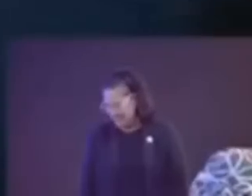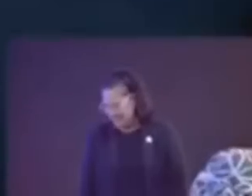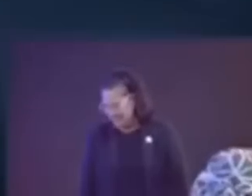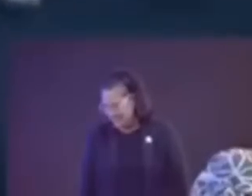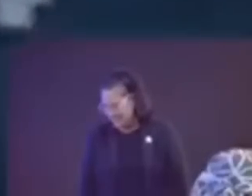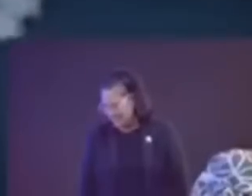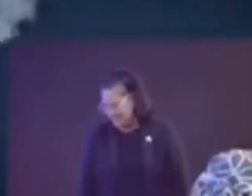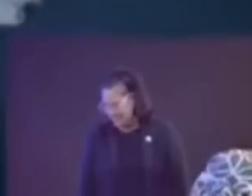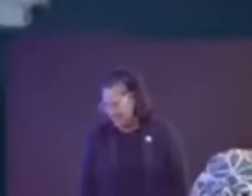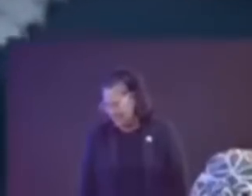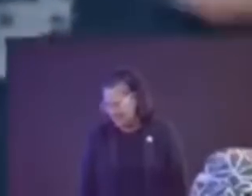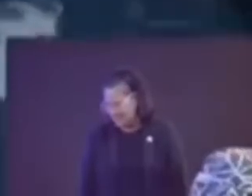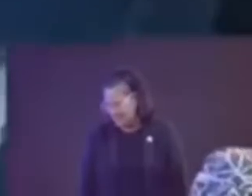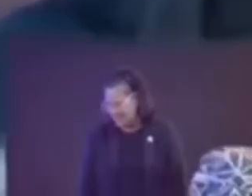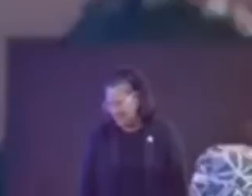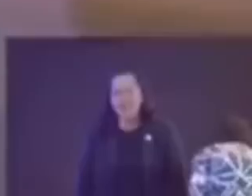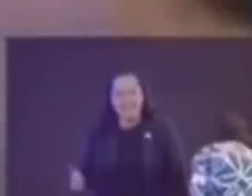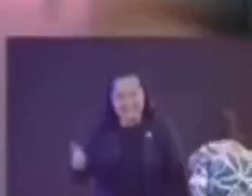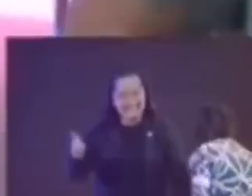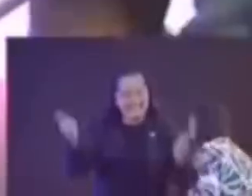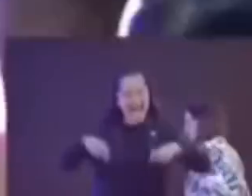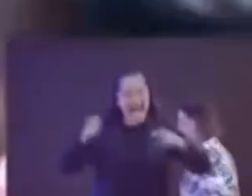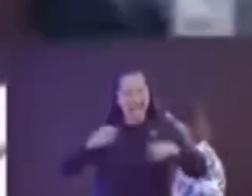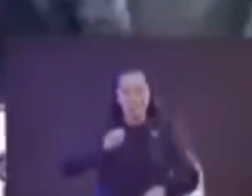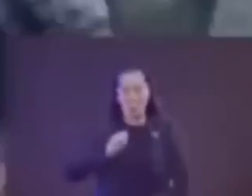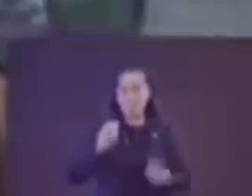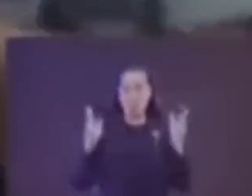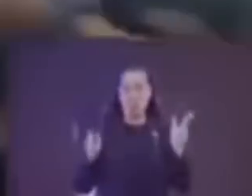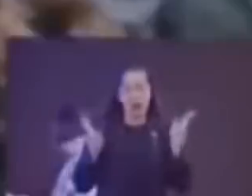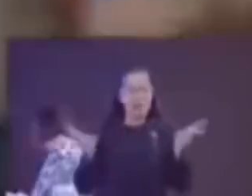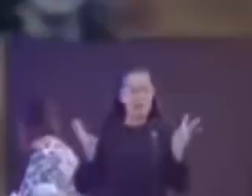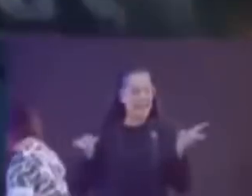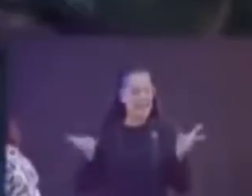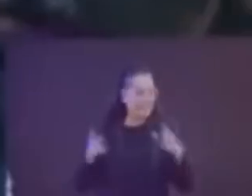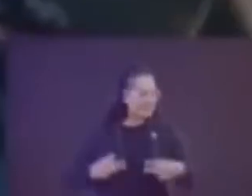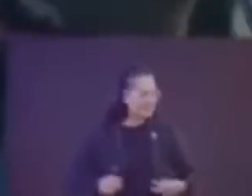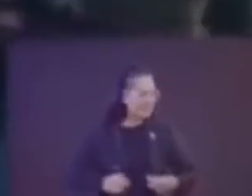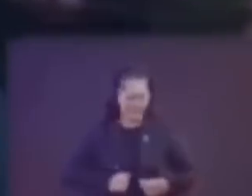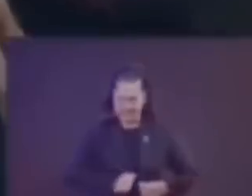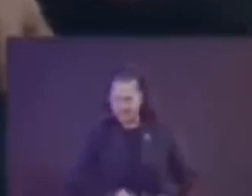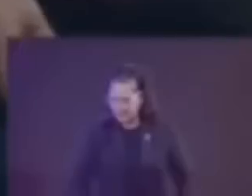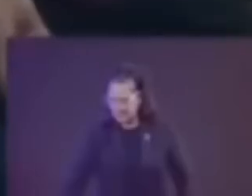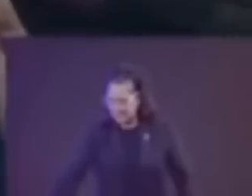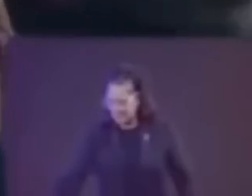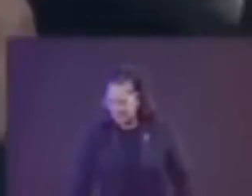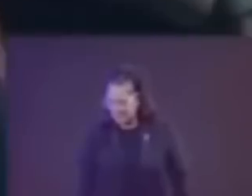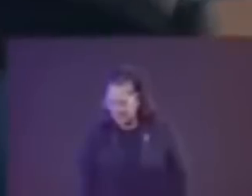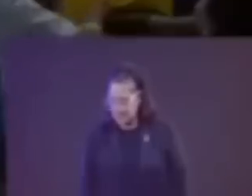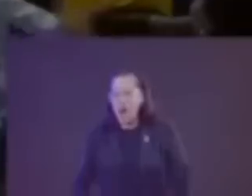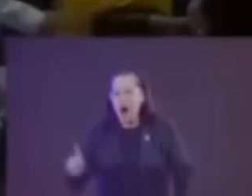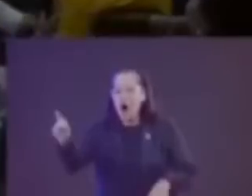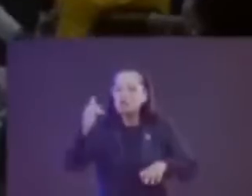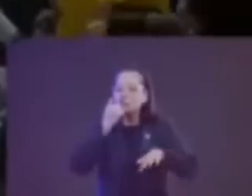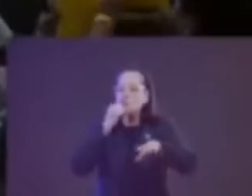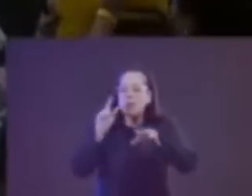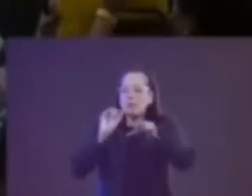Coube, não, coube, coube, é 37. Não mostra minha unha não, que eu não fiz.